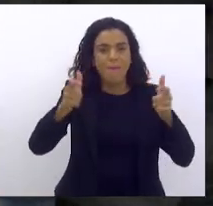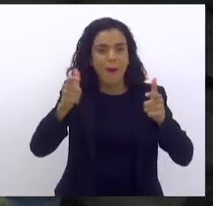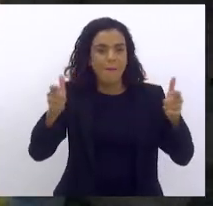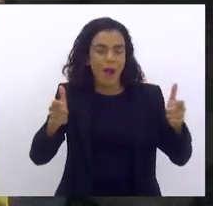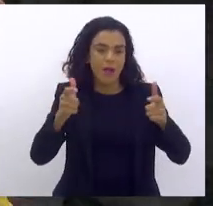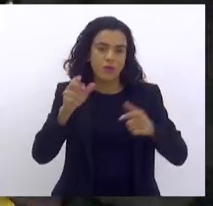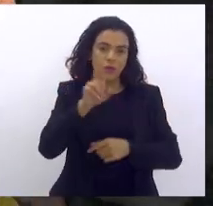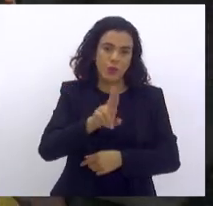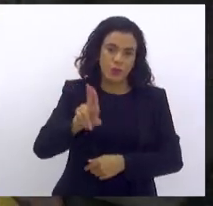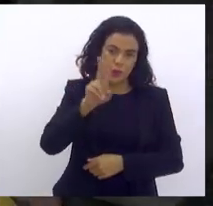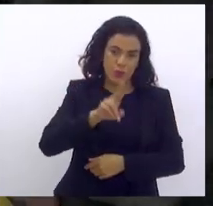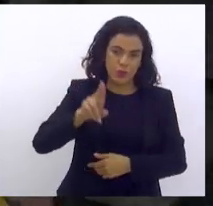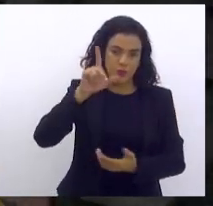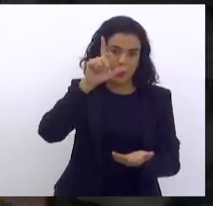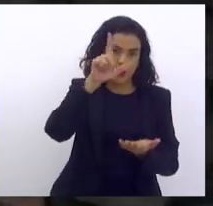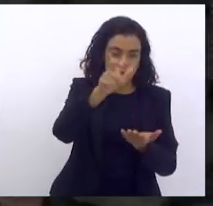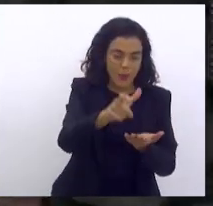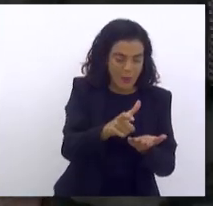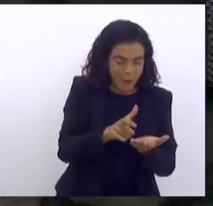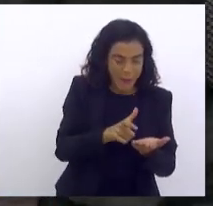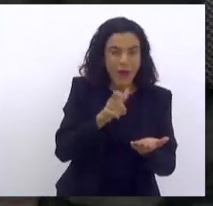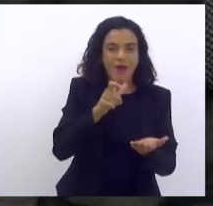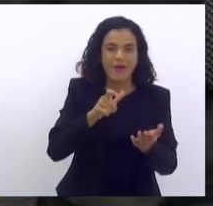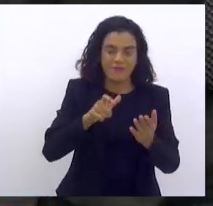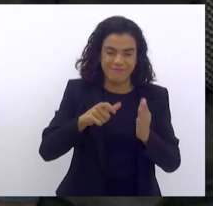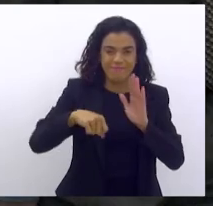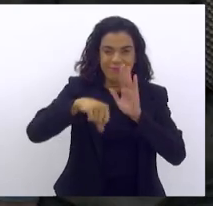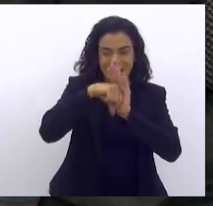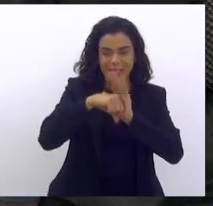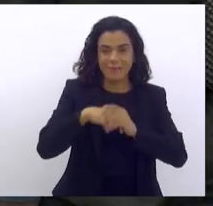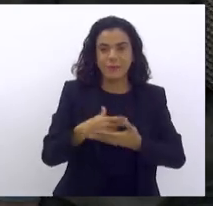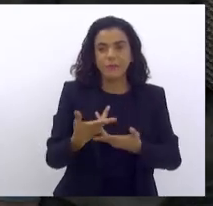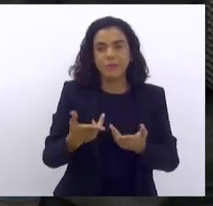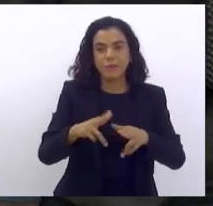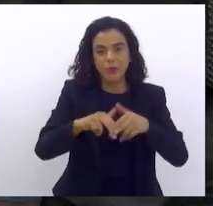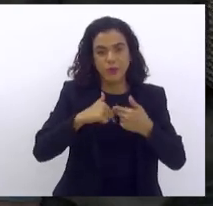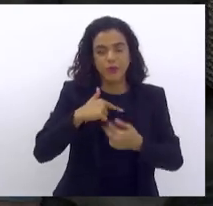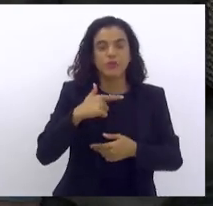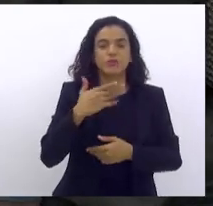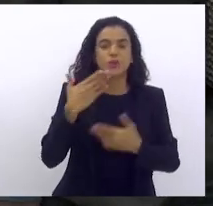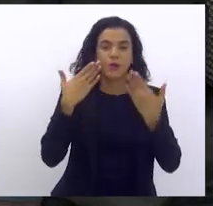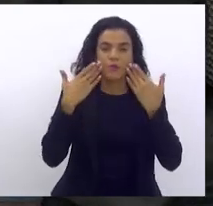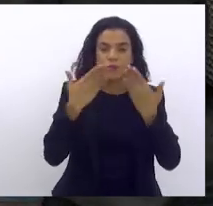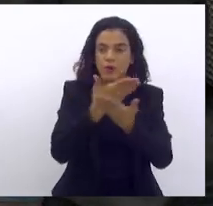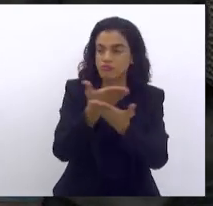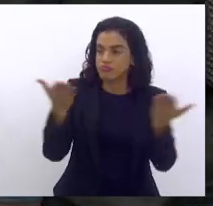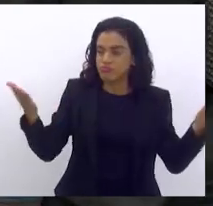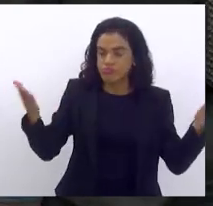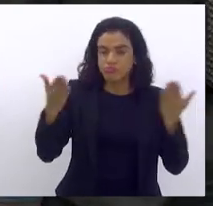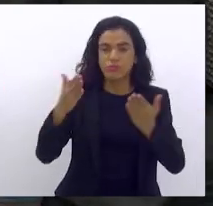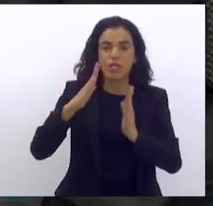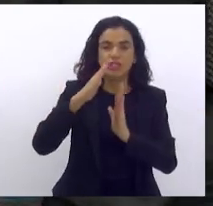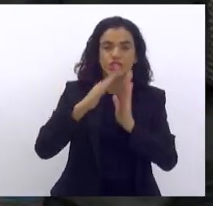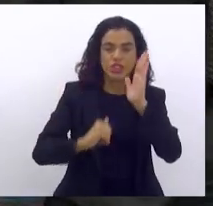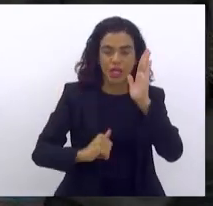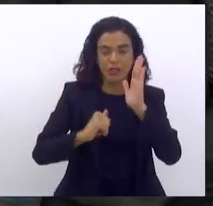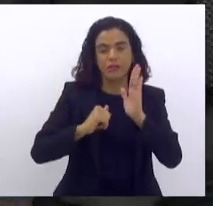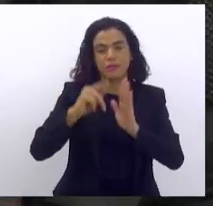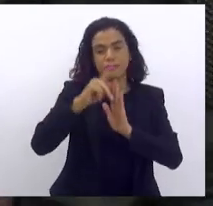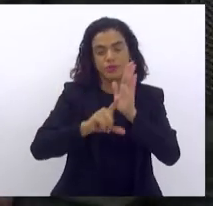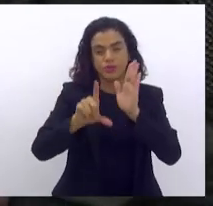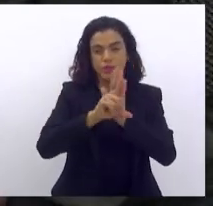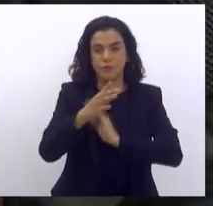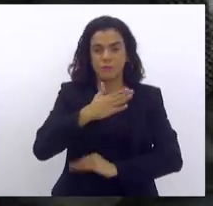do uso do reconhecimento fotográfico. Então, quero formalizar a retirada do meu projeto e solicitar